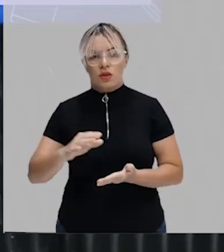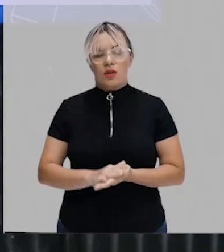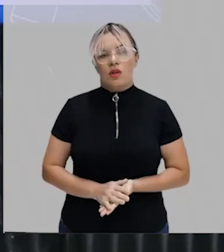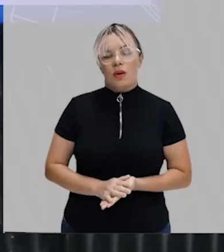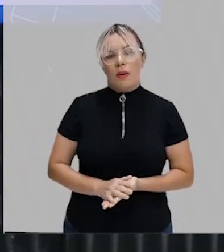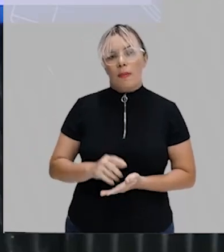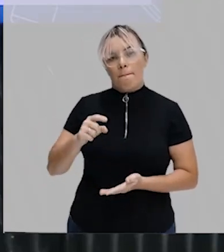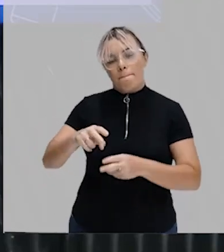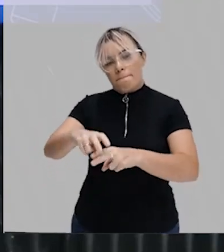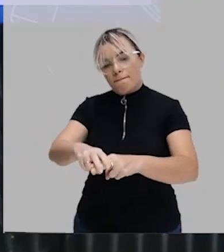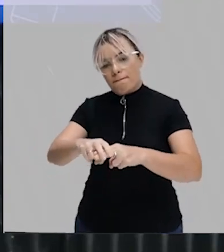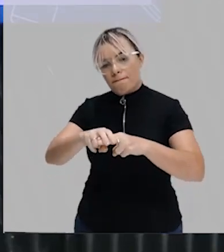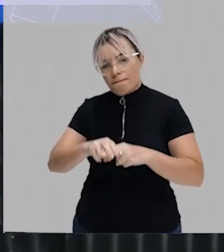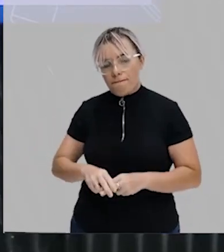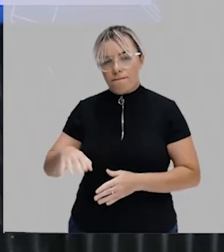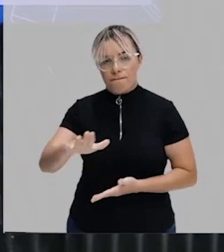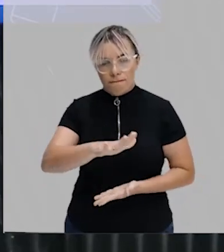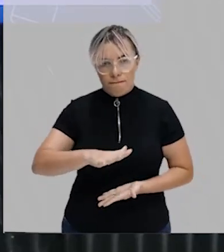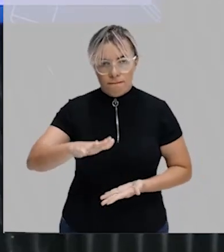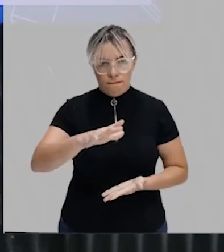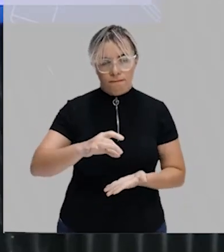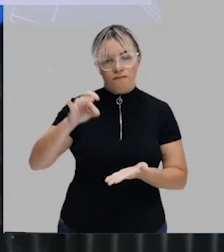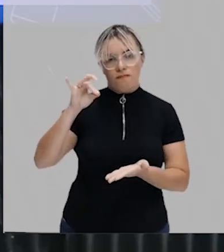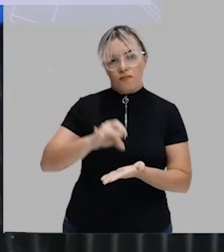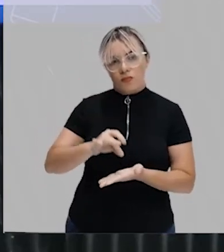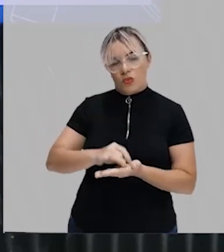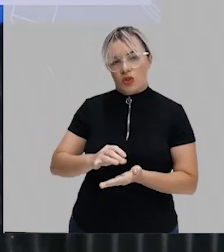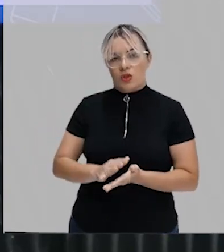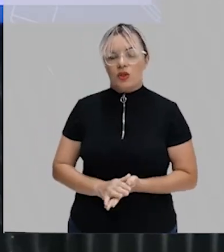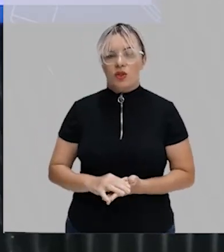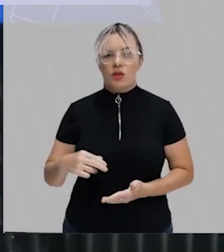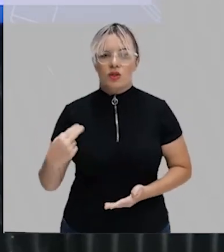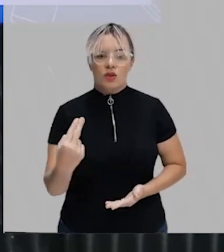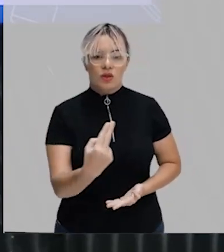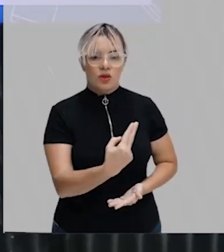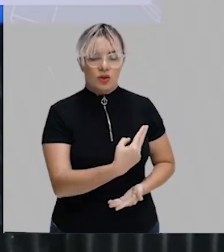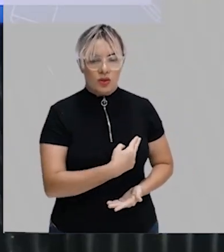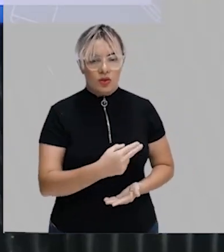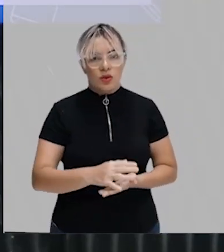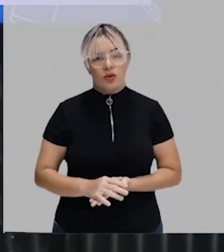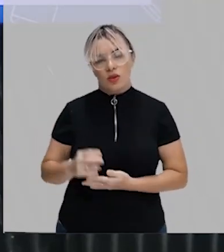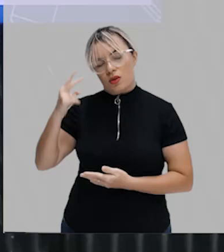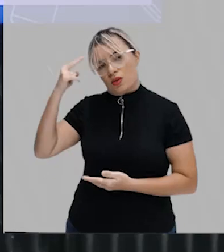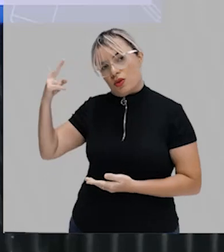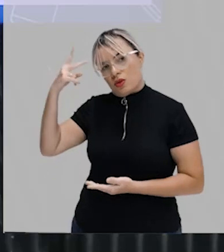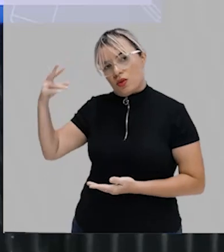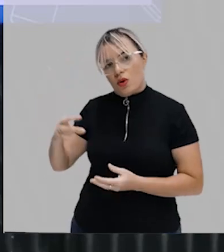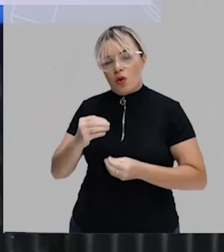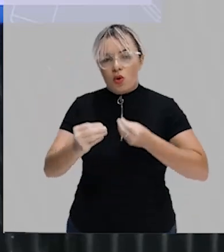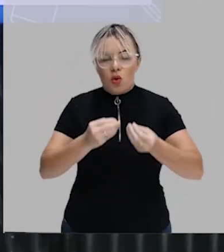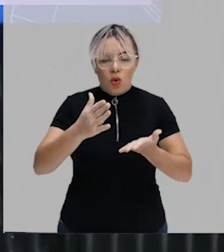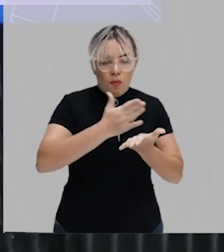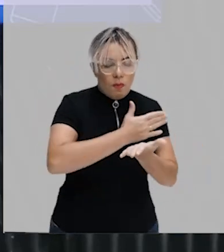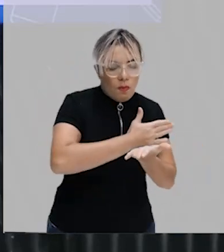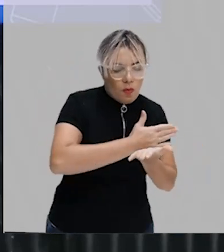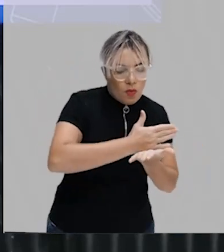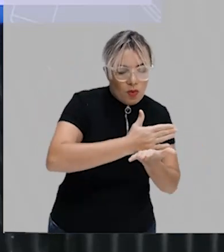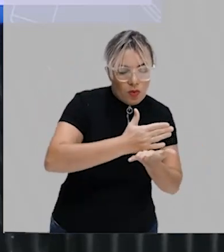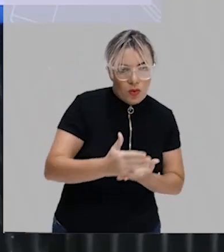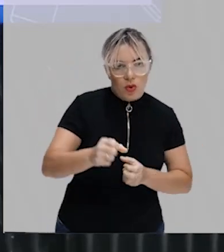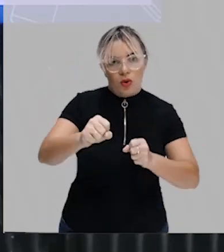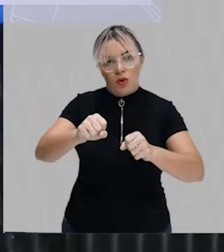marca, o episódio que nós temos como o início de uma colonização